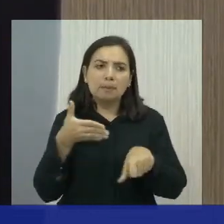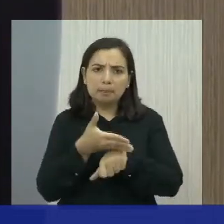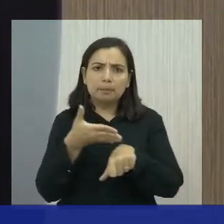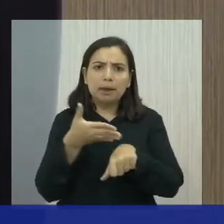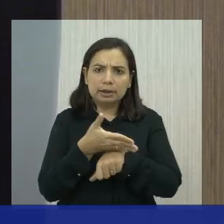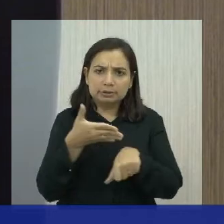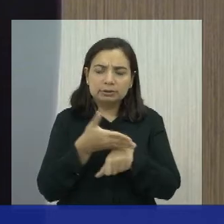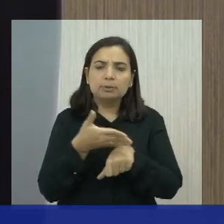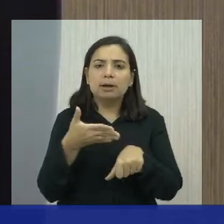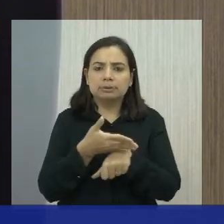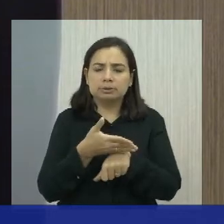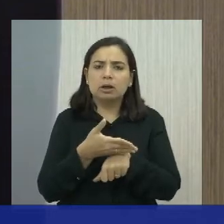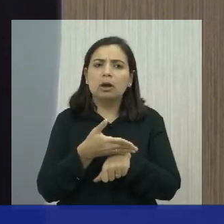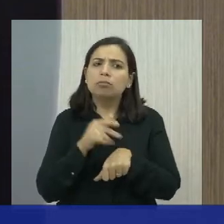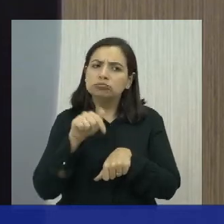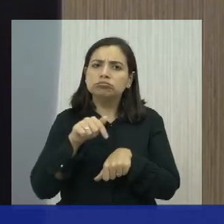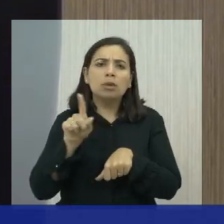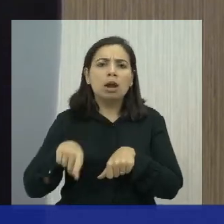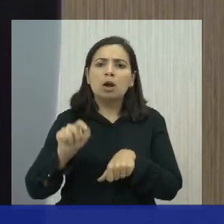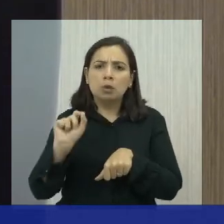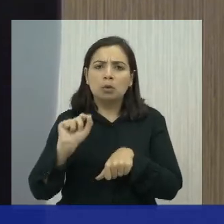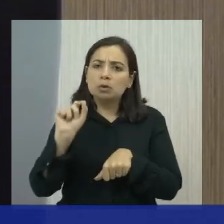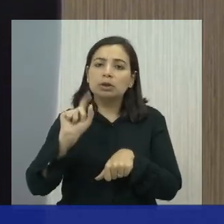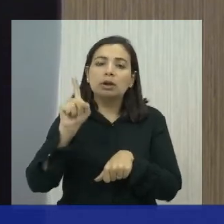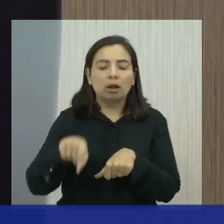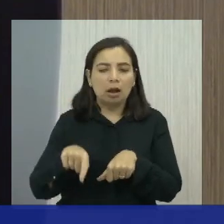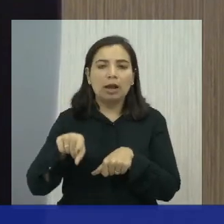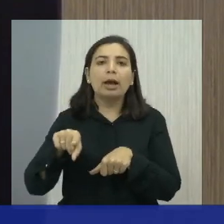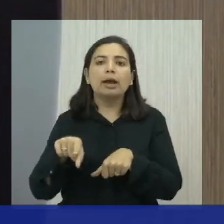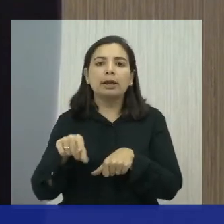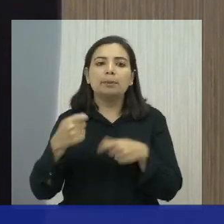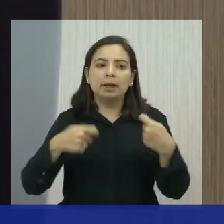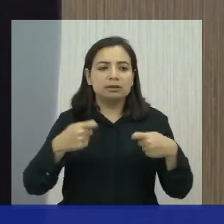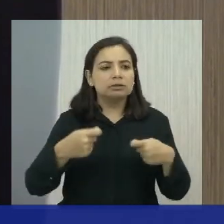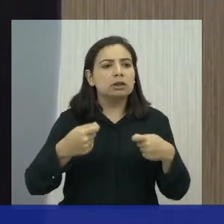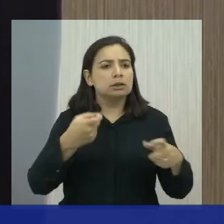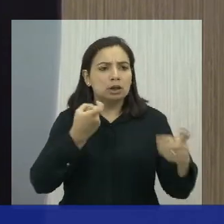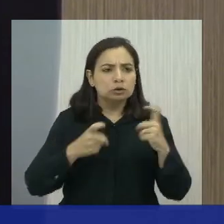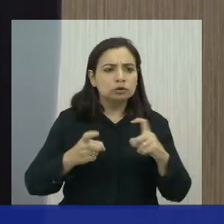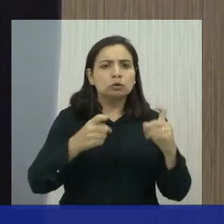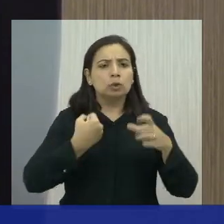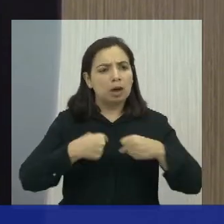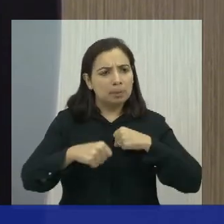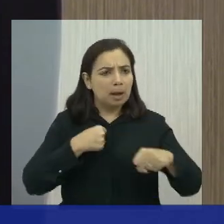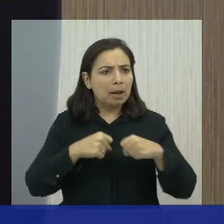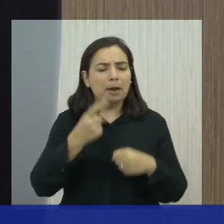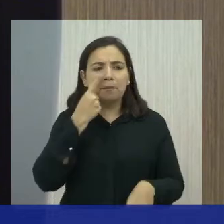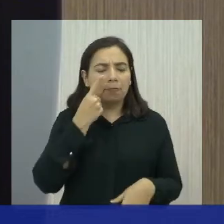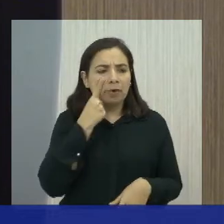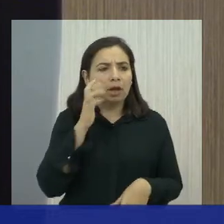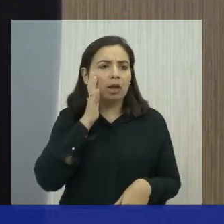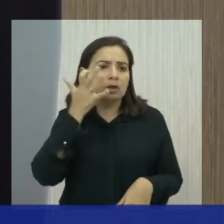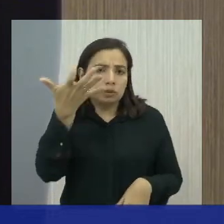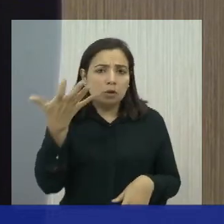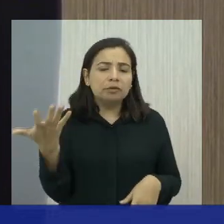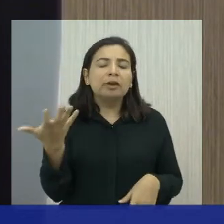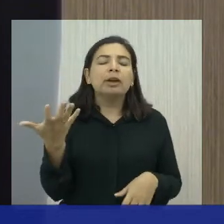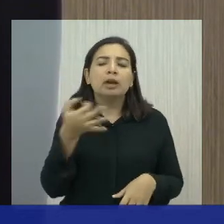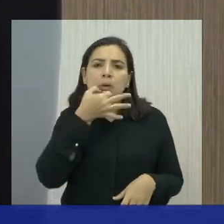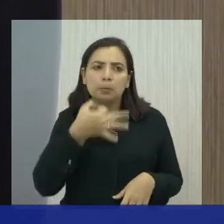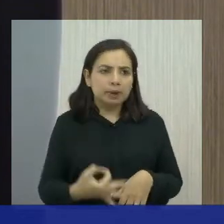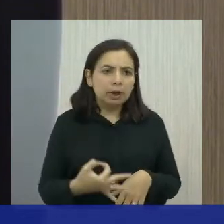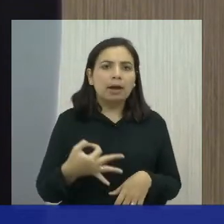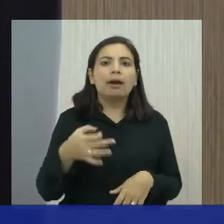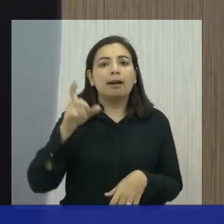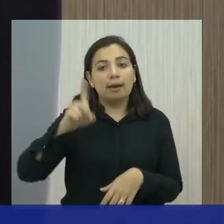muitas vezes, ela deve ser feita através dos conselhos, né? Mas, como a Giovana estava